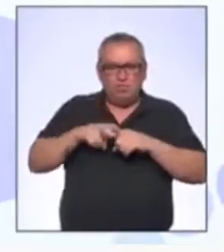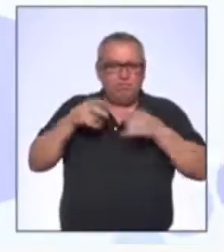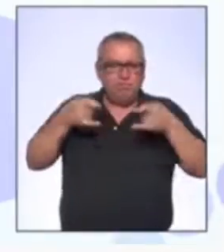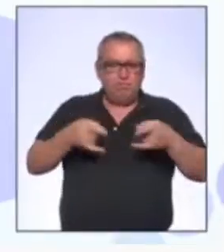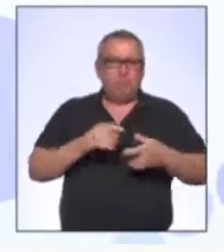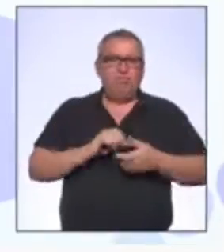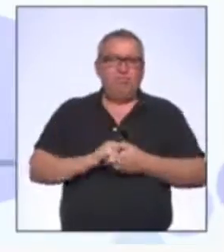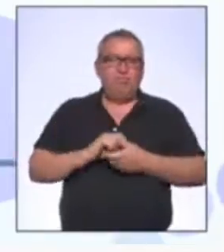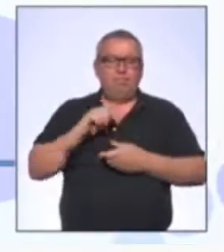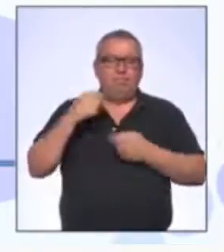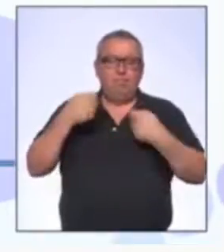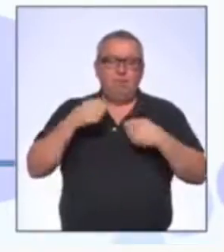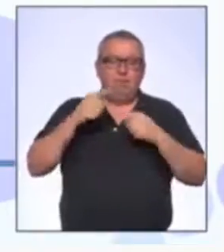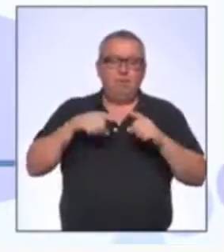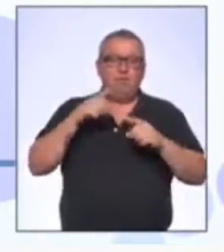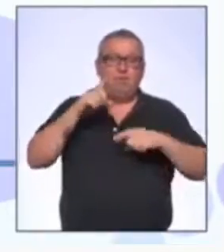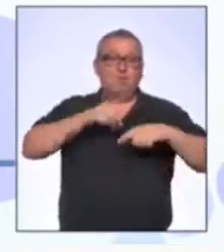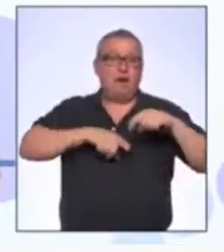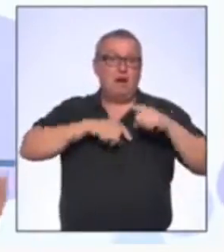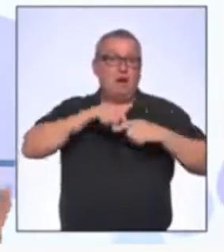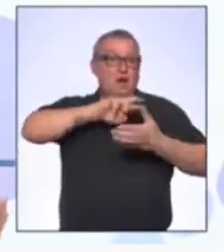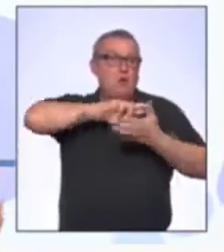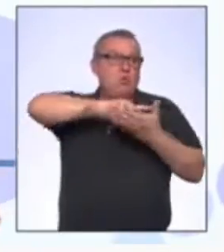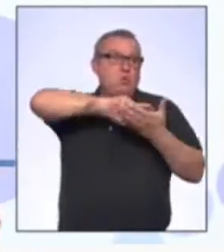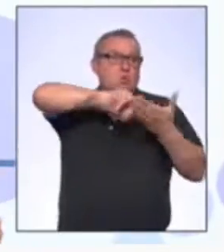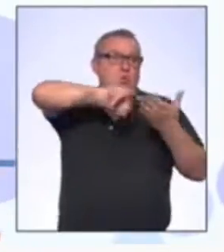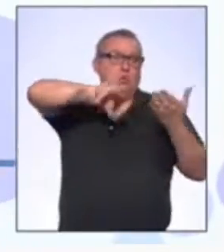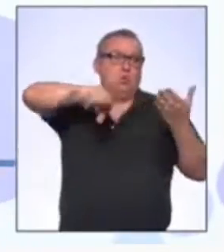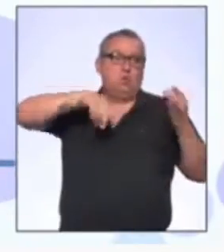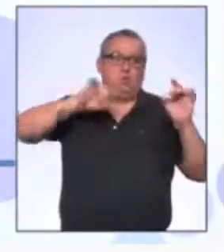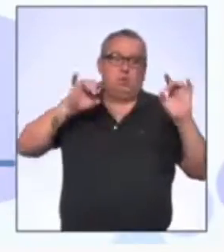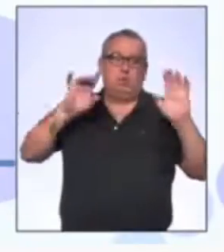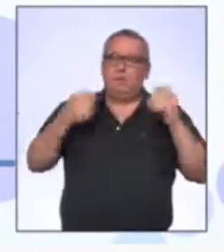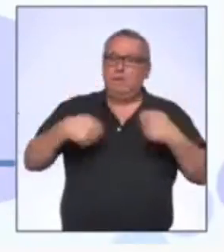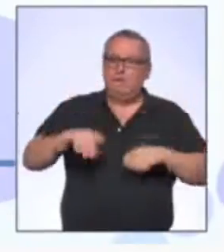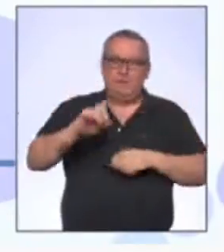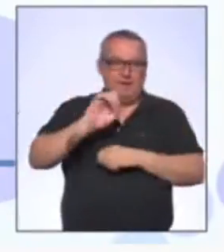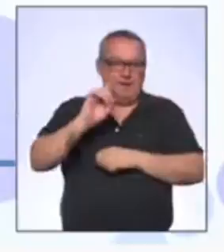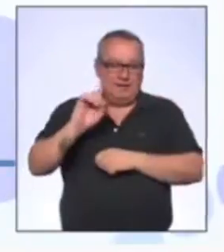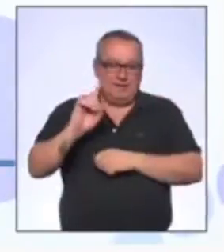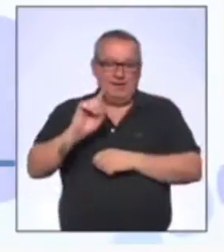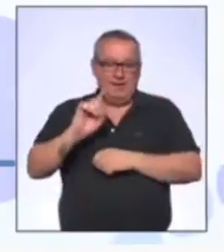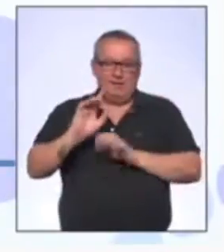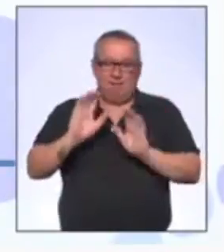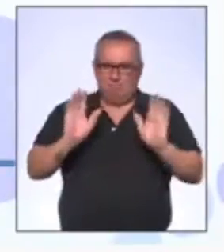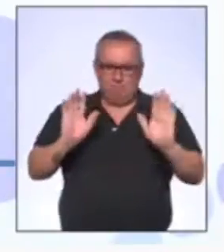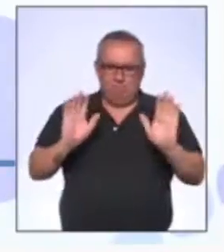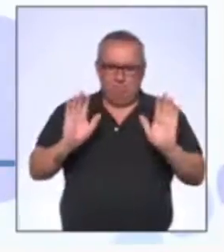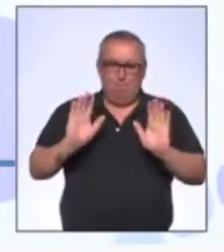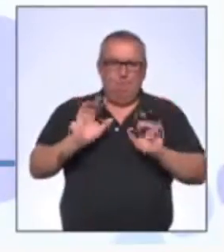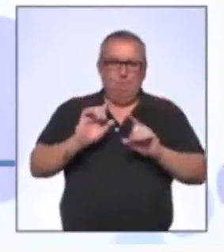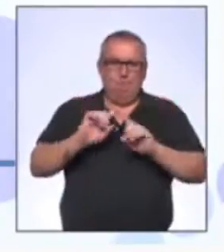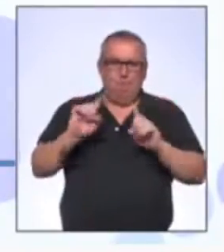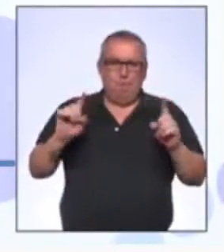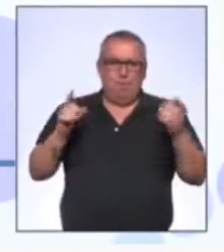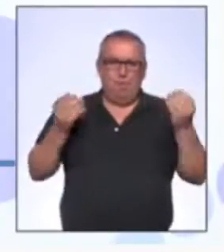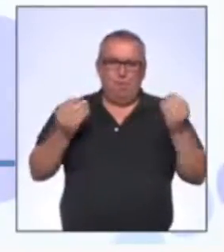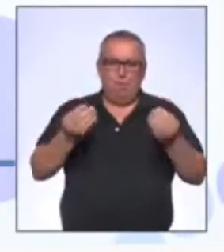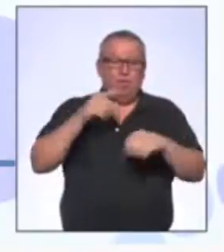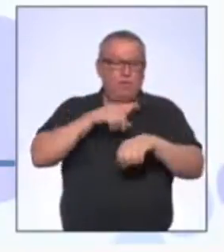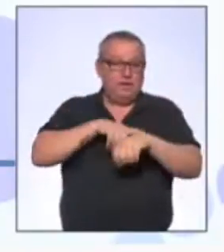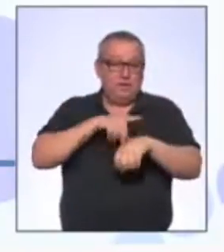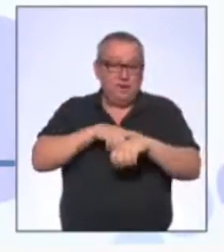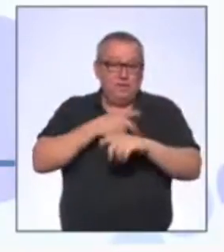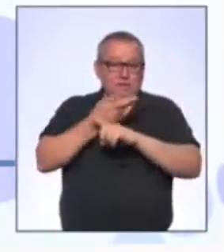cama então não precisamos de materiais muito específicos coisas que nós temos a em afetam se eu não vou dar tempo para